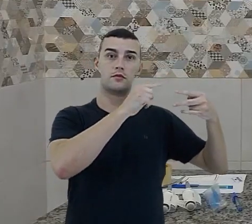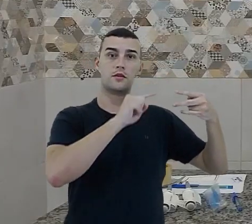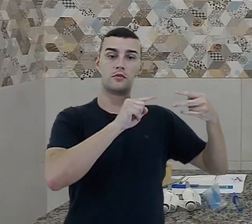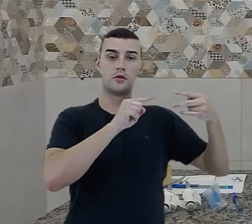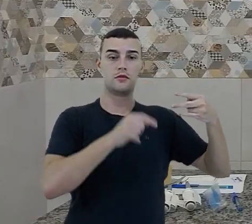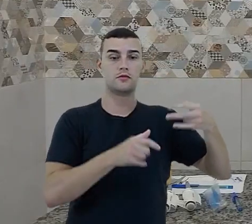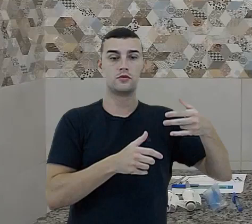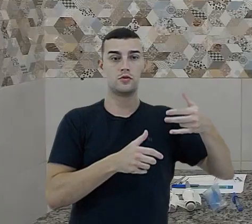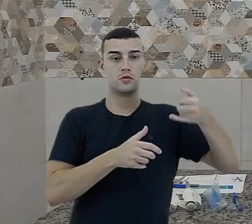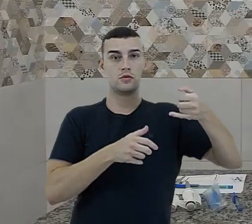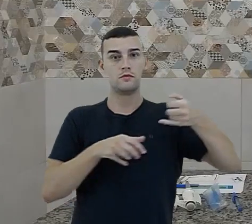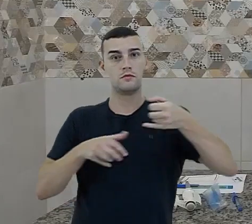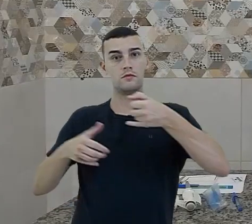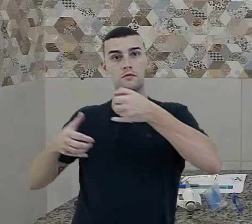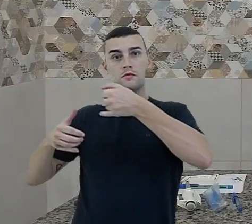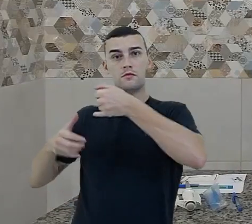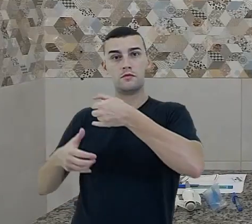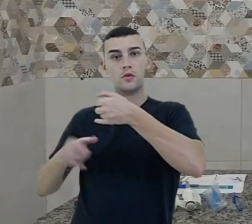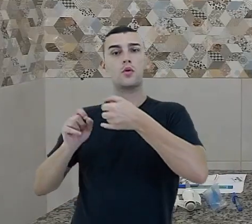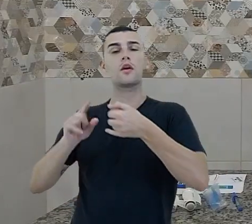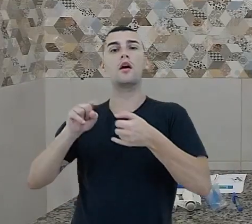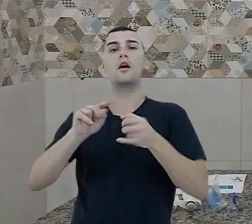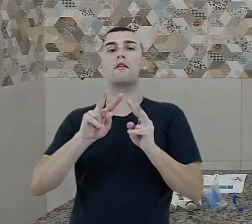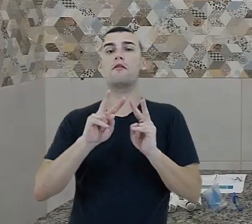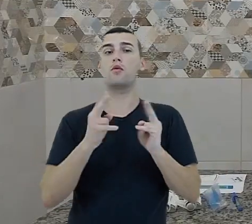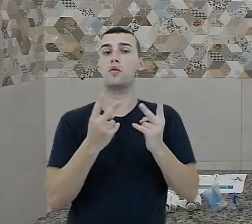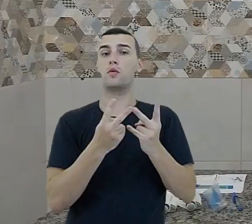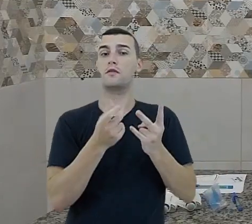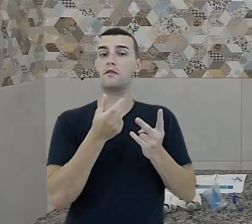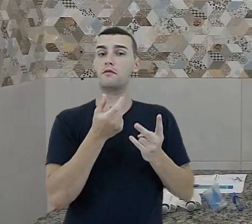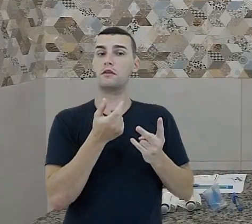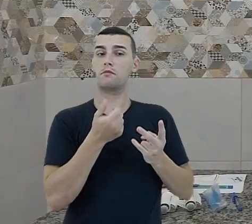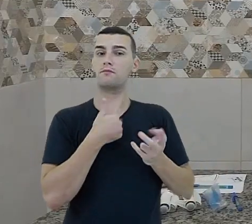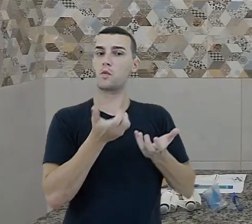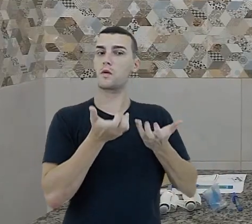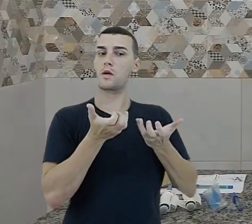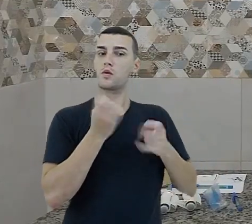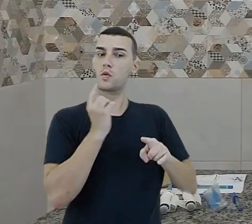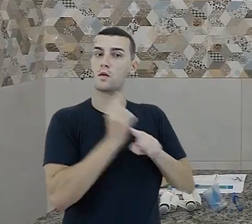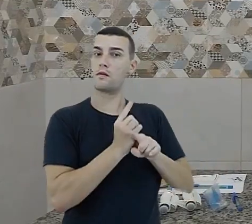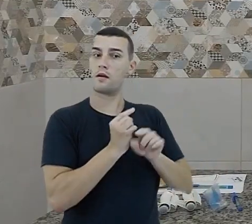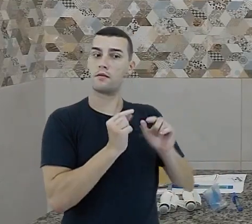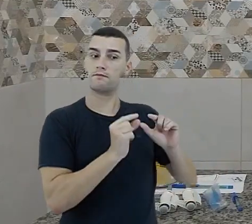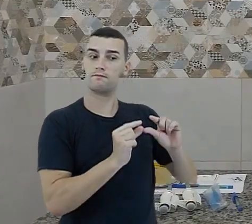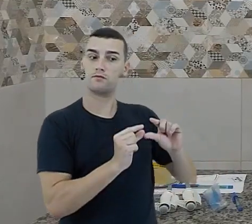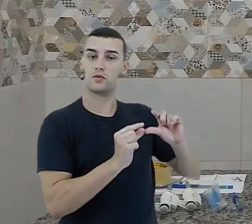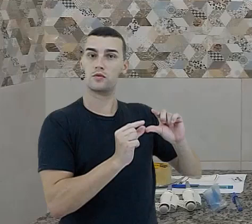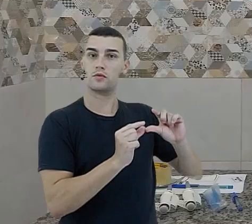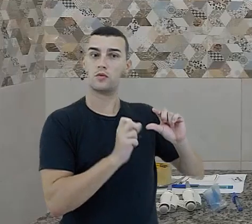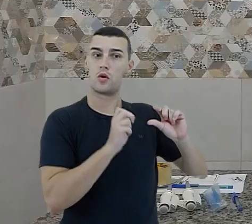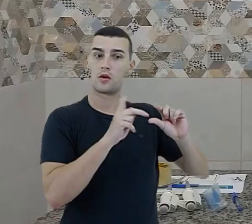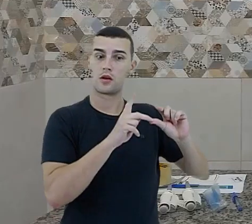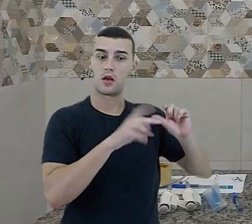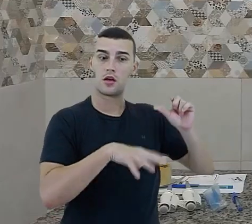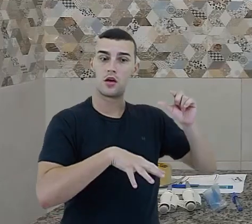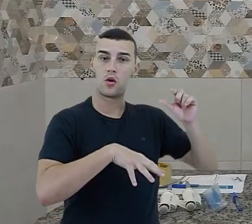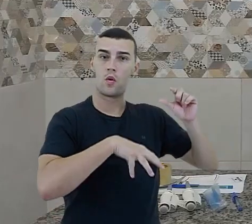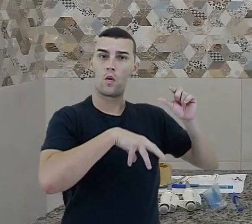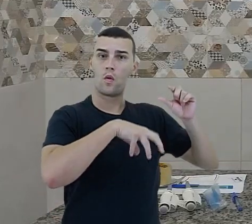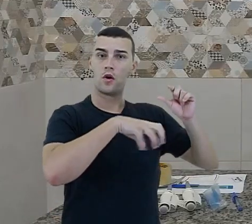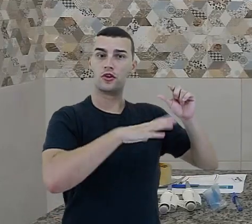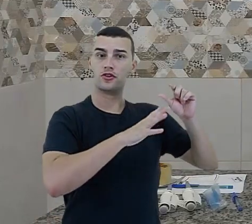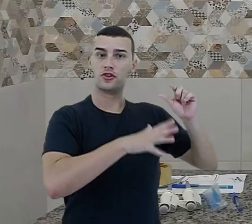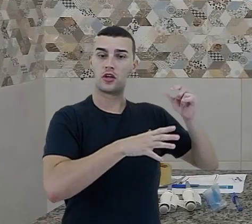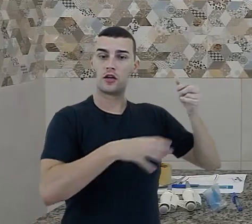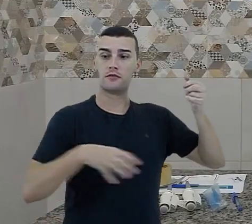volume que eu estou querendo. No caso aqui eu tenho uma pipeta com volume definido. Depois o que eu faço? Assim que eu sugo o